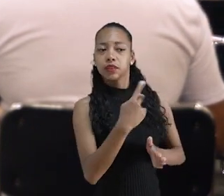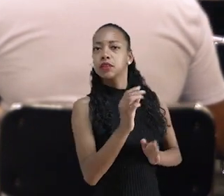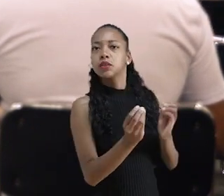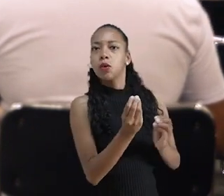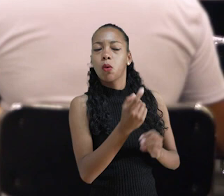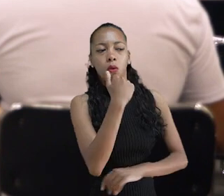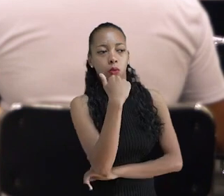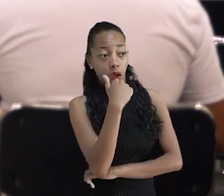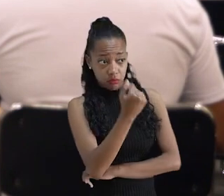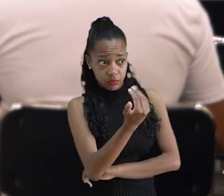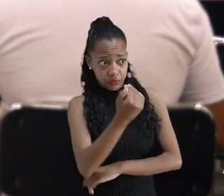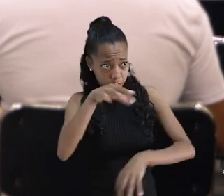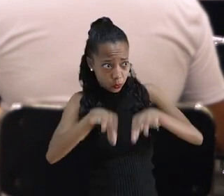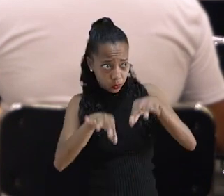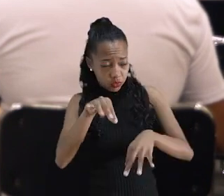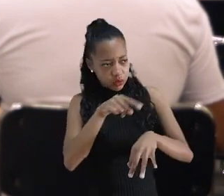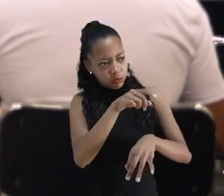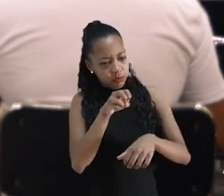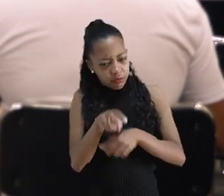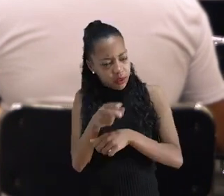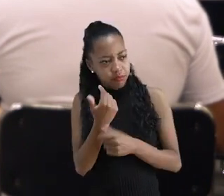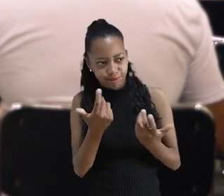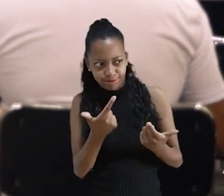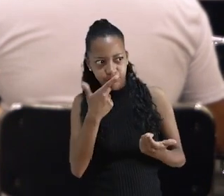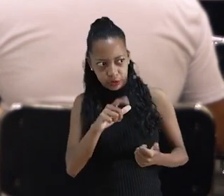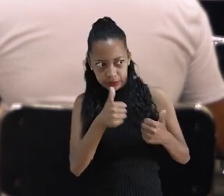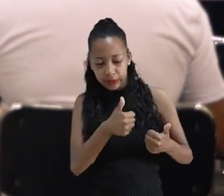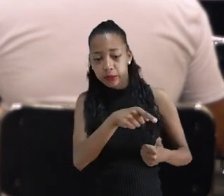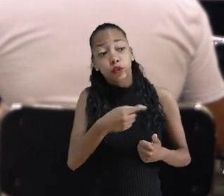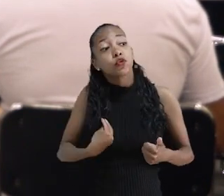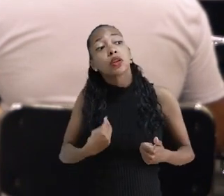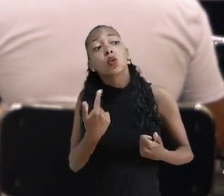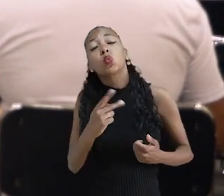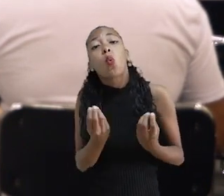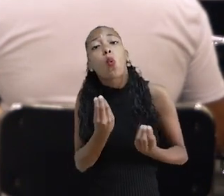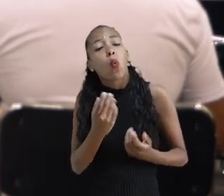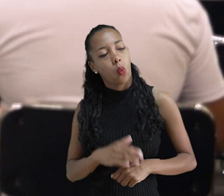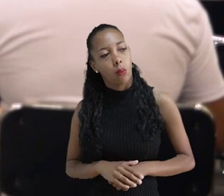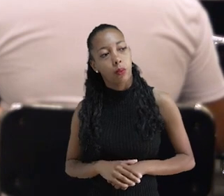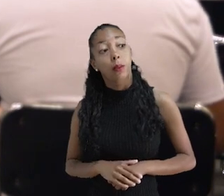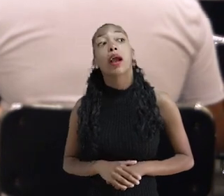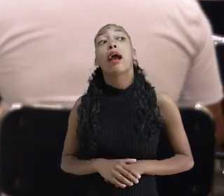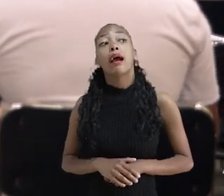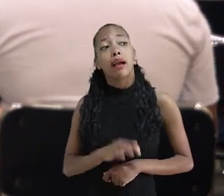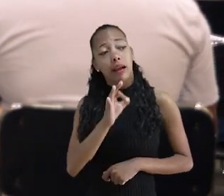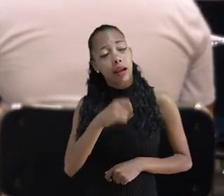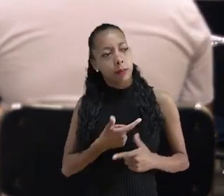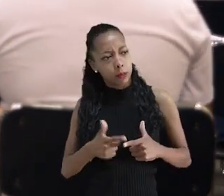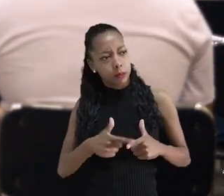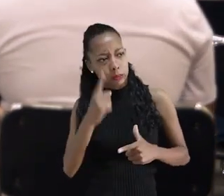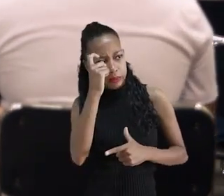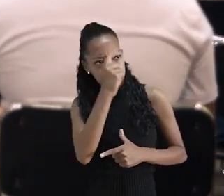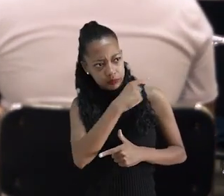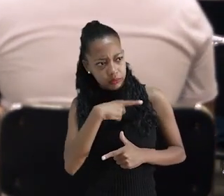participantes através do Olhar dele sobre o seu bairro né sobre a cidade de Guarulhos sobre Os territórios que de onde eles vinham